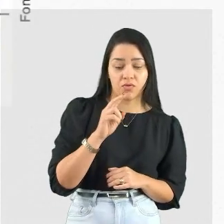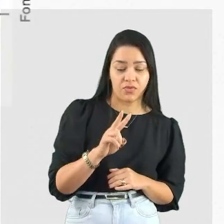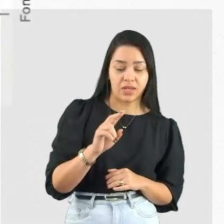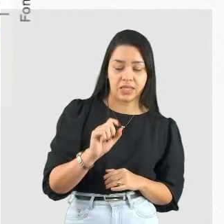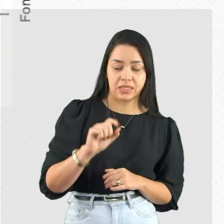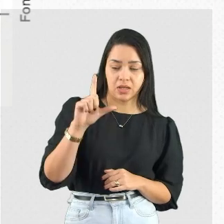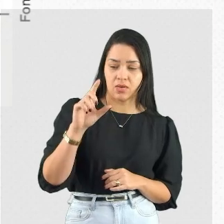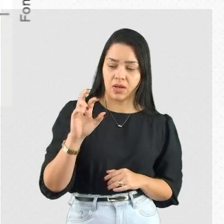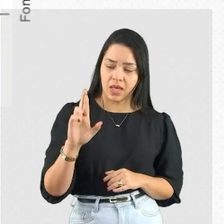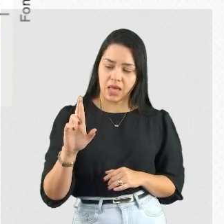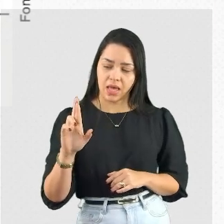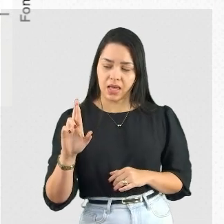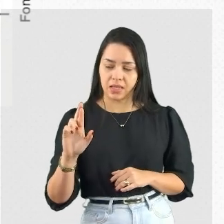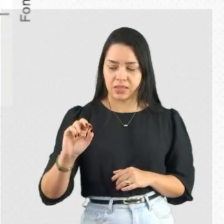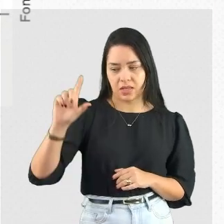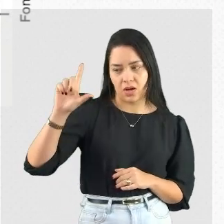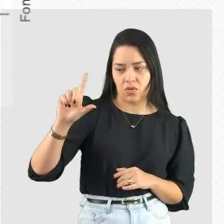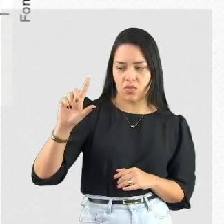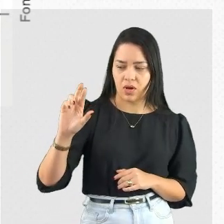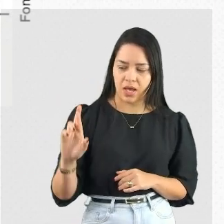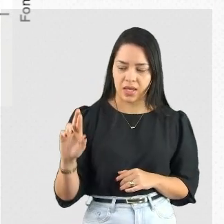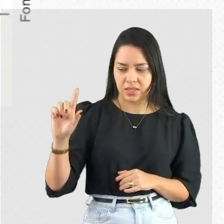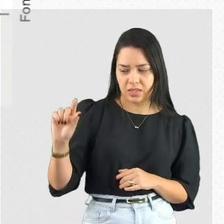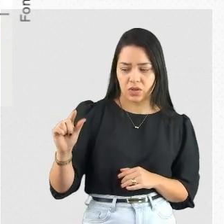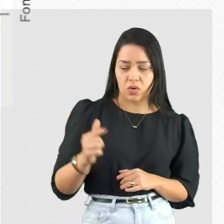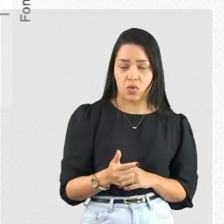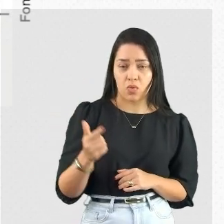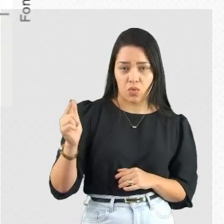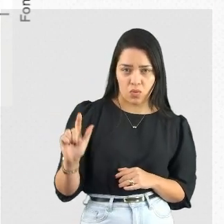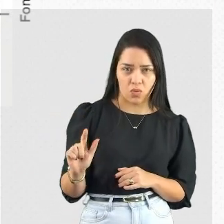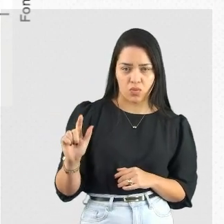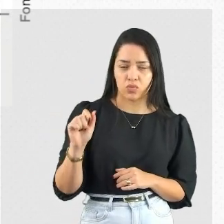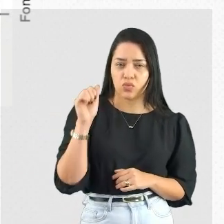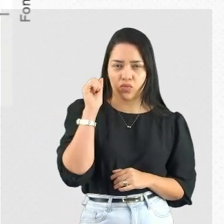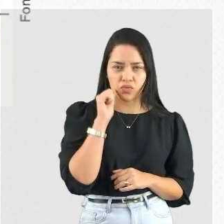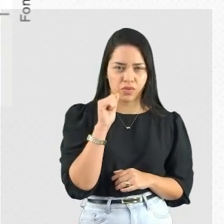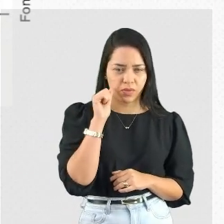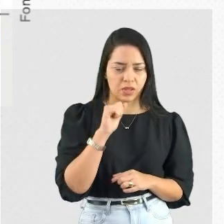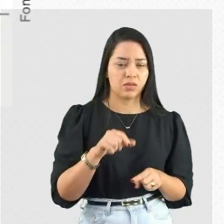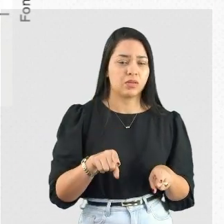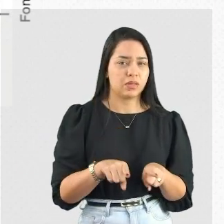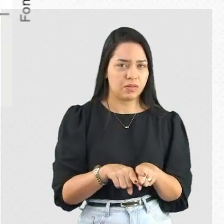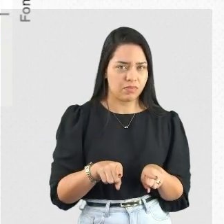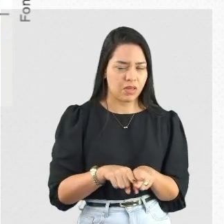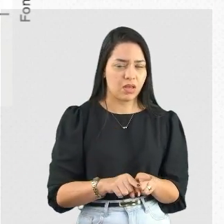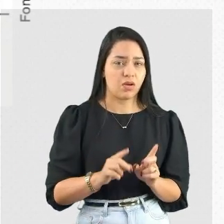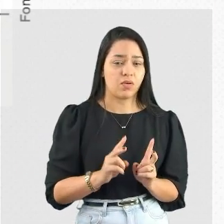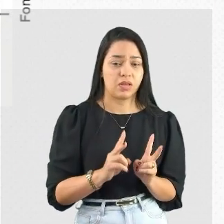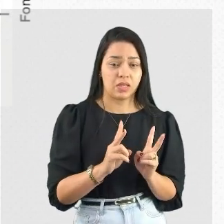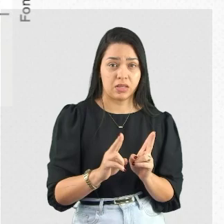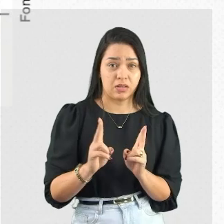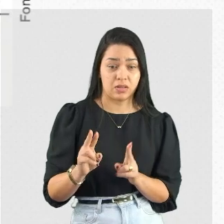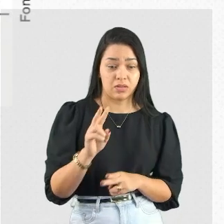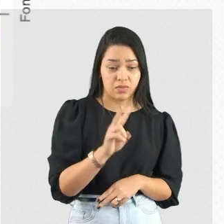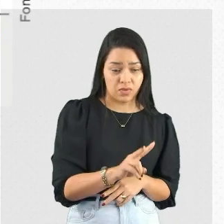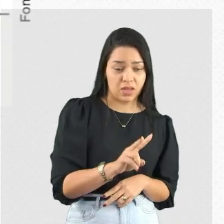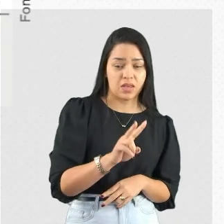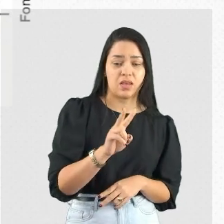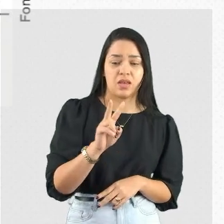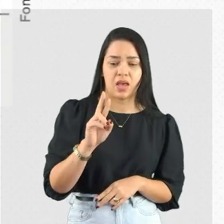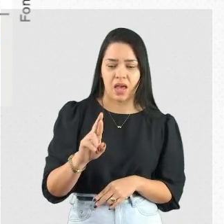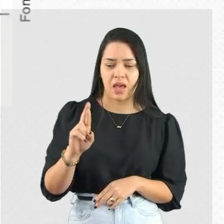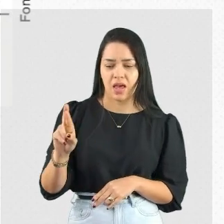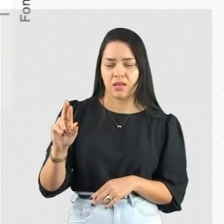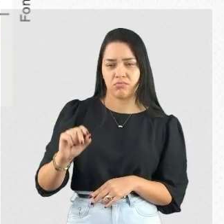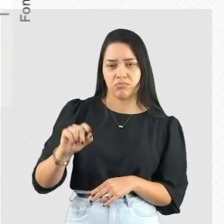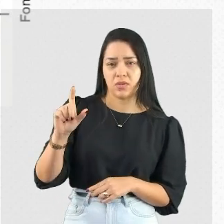Vzinho, Rzão, Rzinho, com outro indivíduo, né, do sexo feminino, também com esse Vzão, Vzinho, Rzinho,